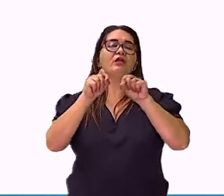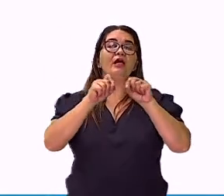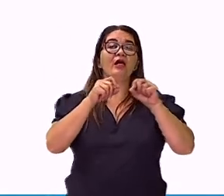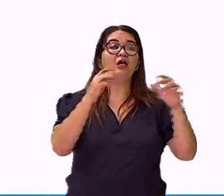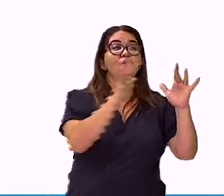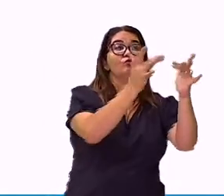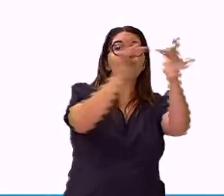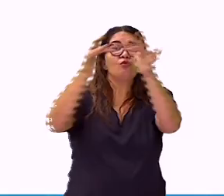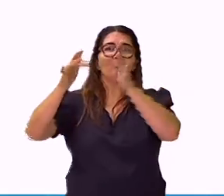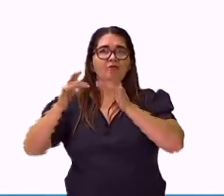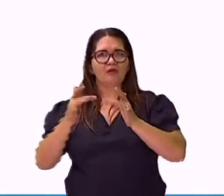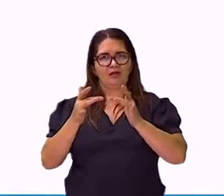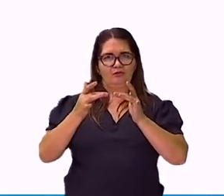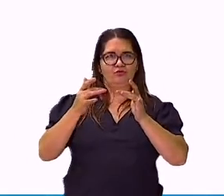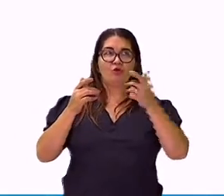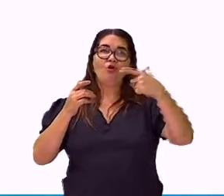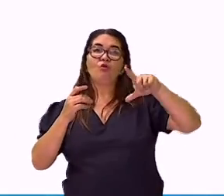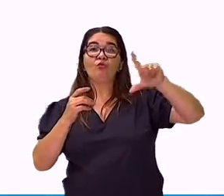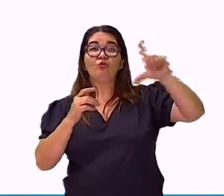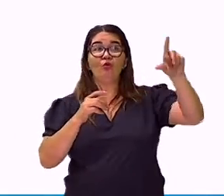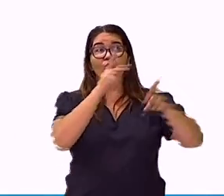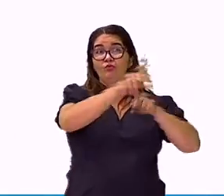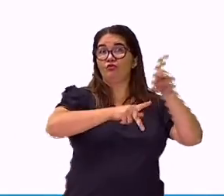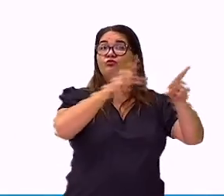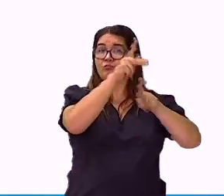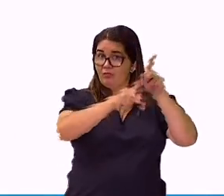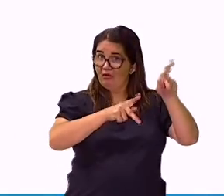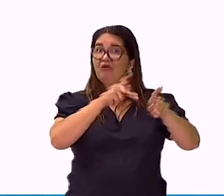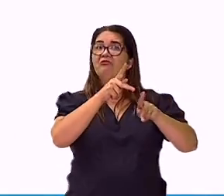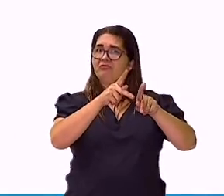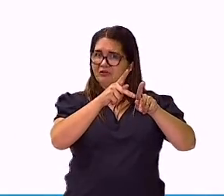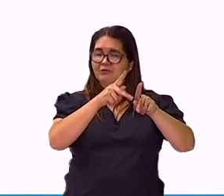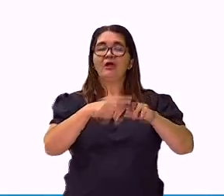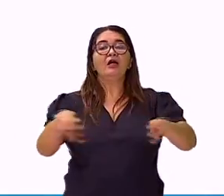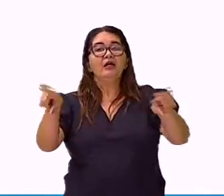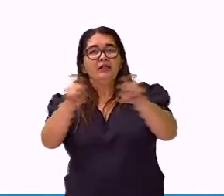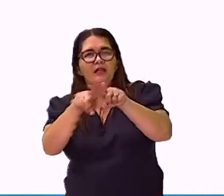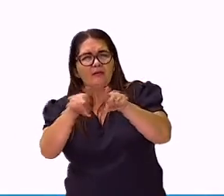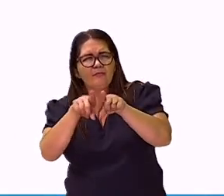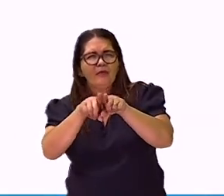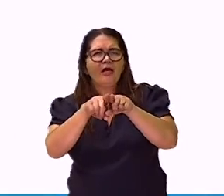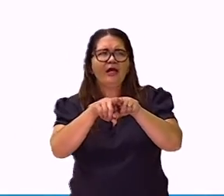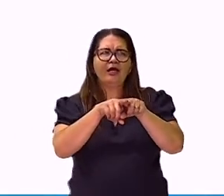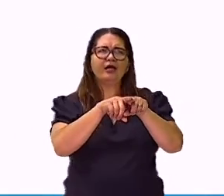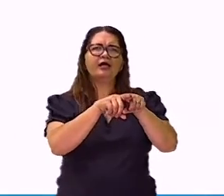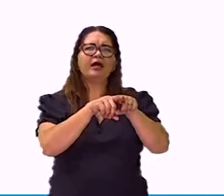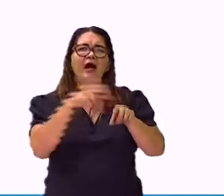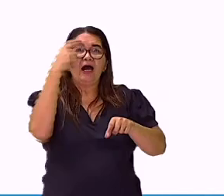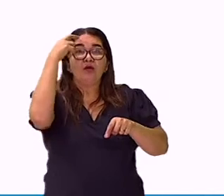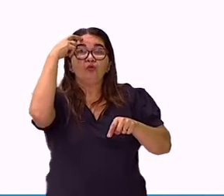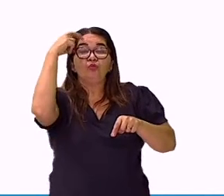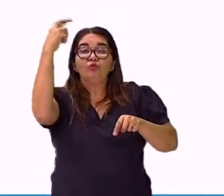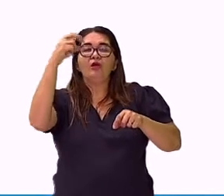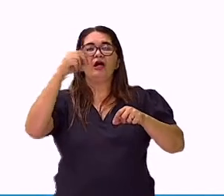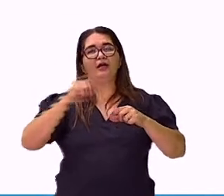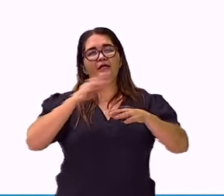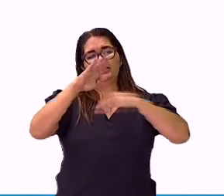outros povos. Então, o povo dominado também contribuía para uma cultura do novo império.